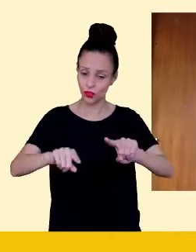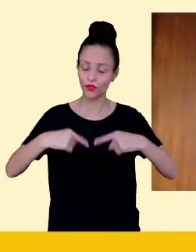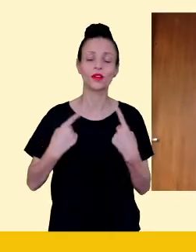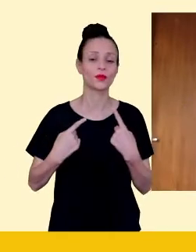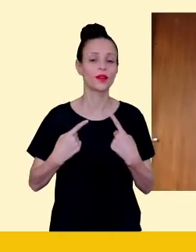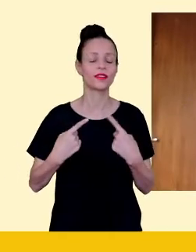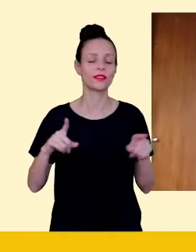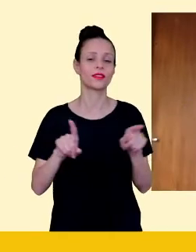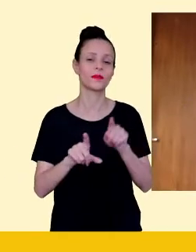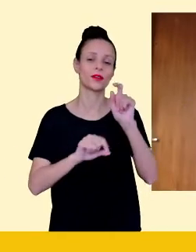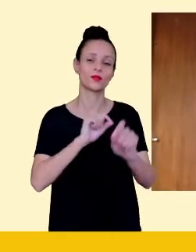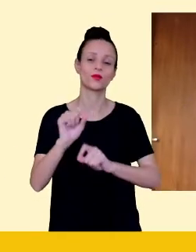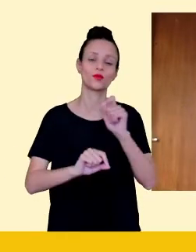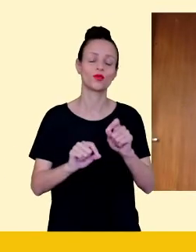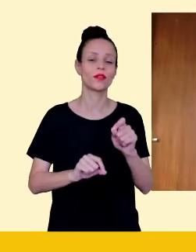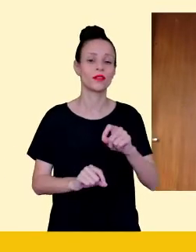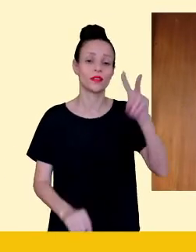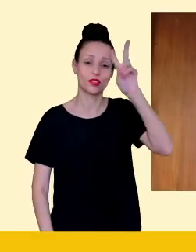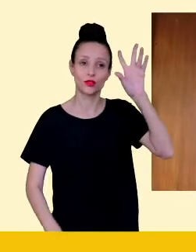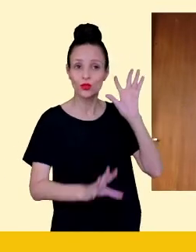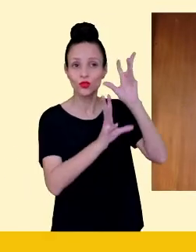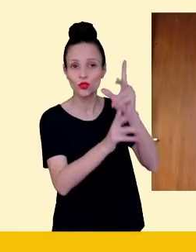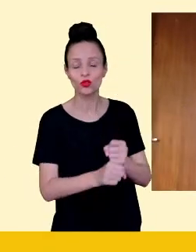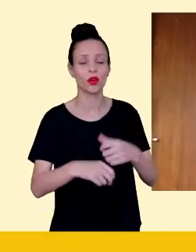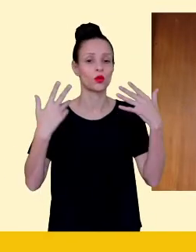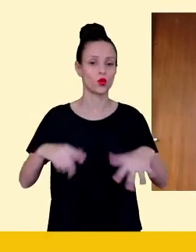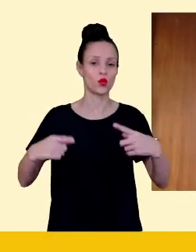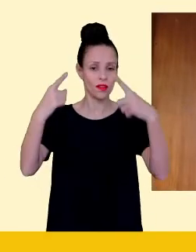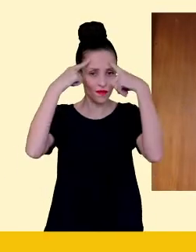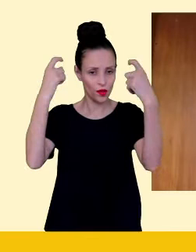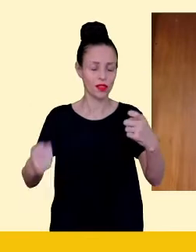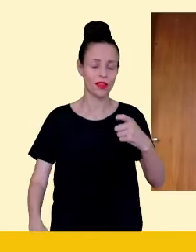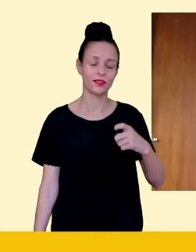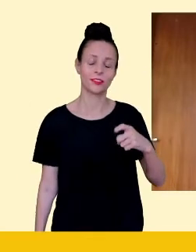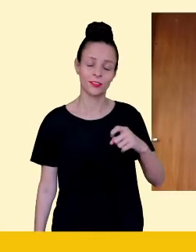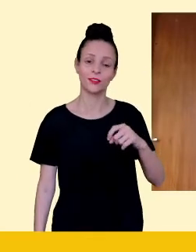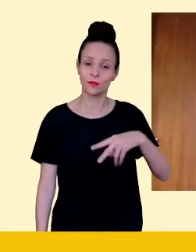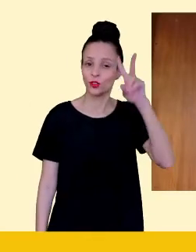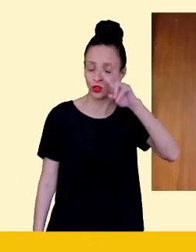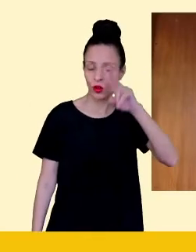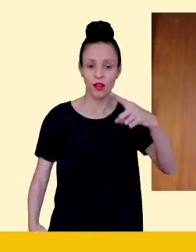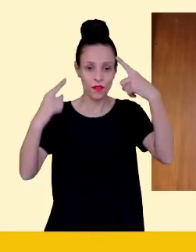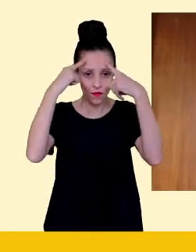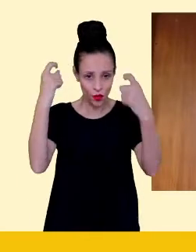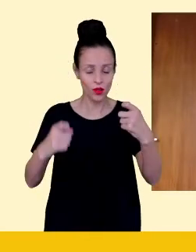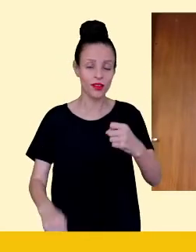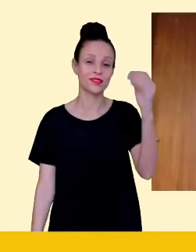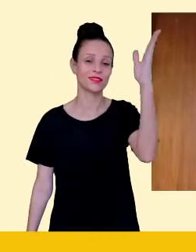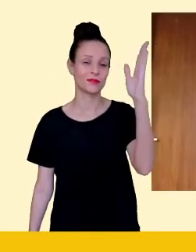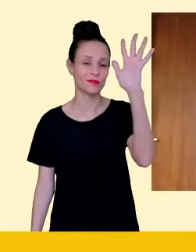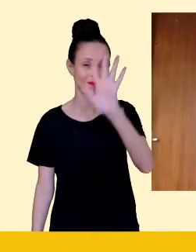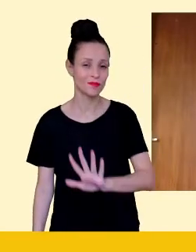assim, desafiador, que é de recuperar essa história tão violenta, né? Mais uma das nossas histórias